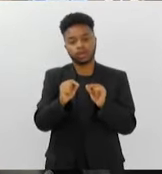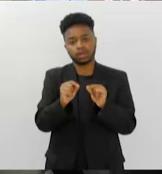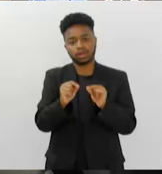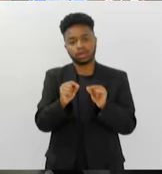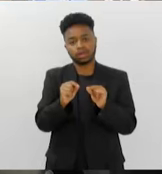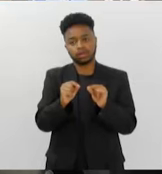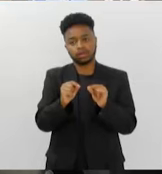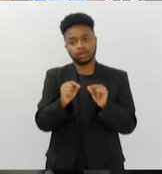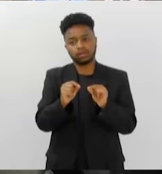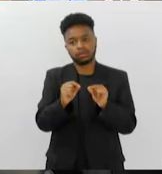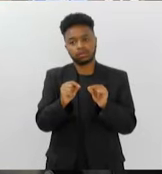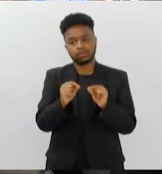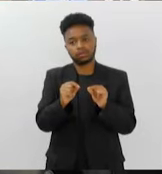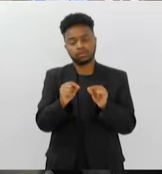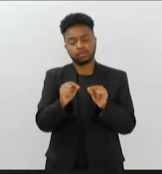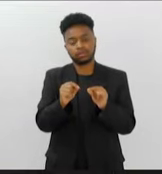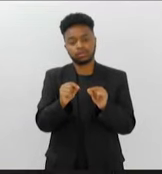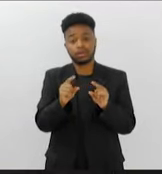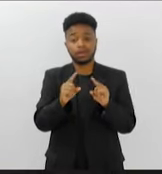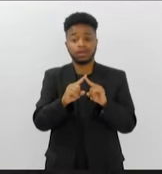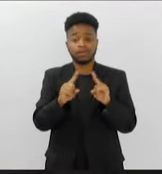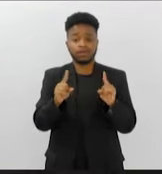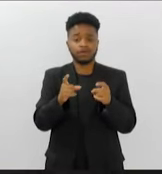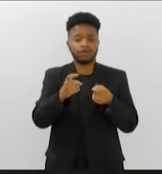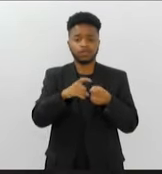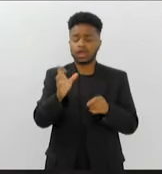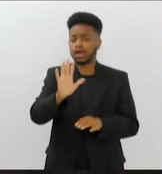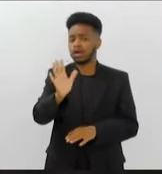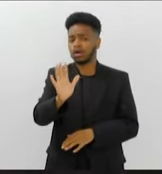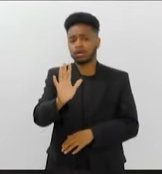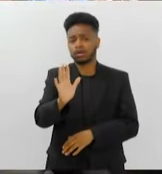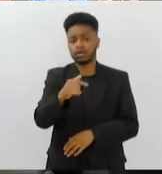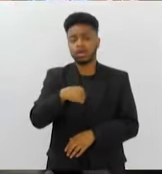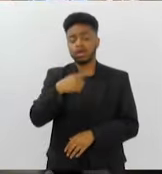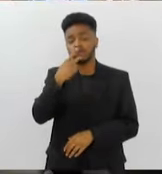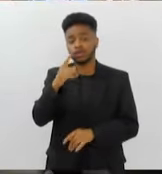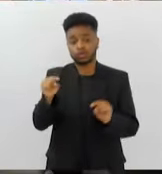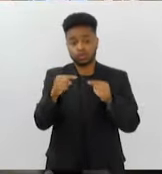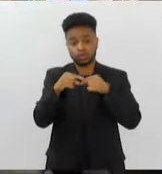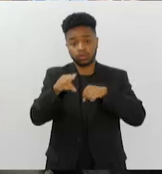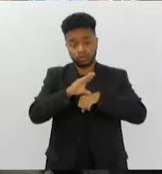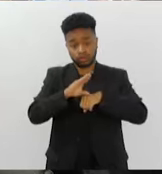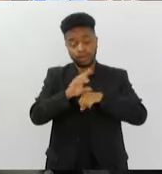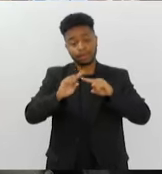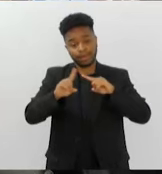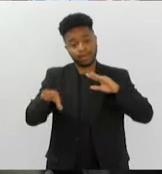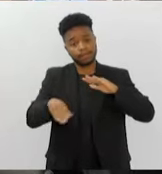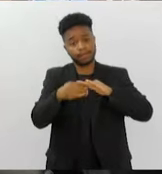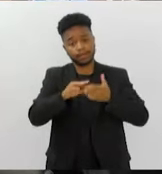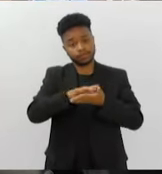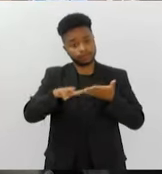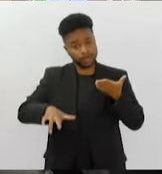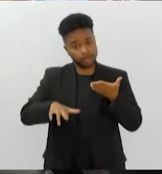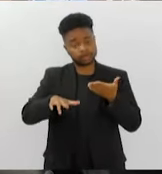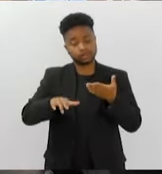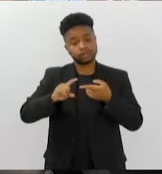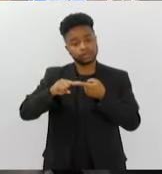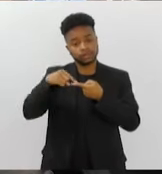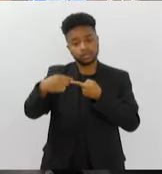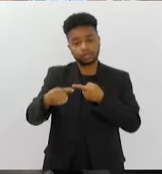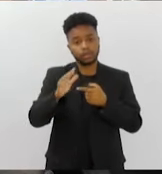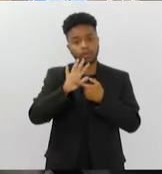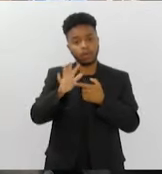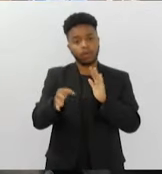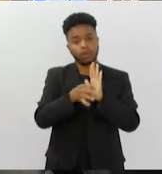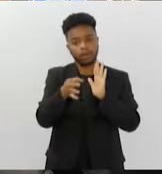passa tem uma lei, a ser. Né? Melhor, não, mas aí. Tecnicamente, voltar. Mas não, não, não, seguinte, ele falando assim, constitucionalidade com emendas. Perfeito. Aí ele apresenta o